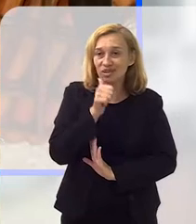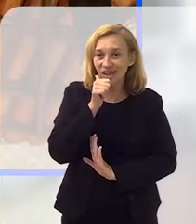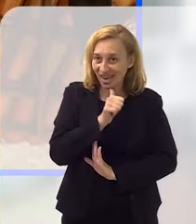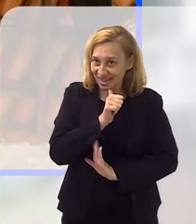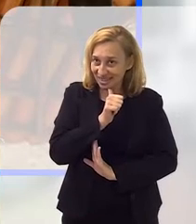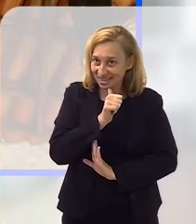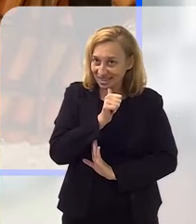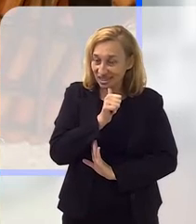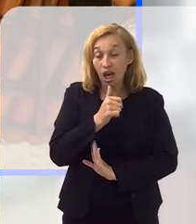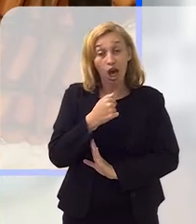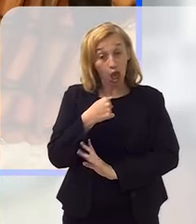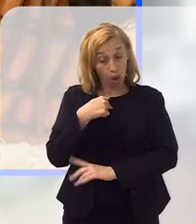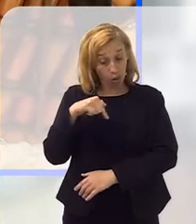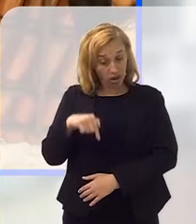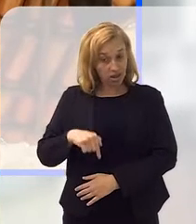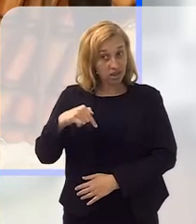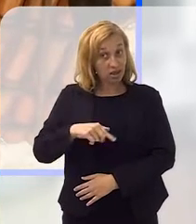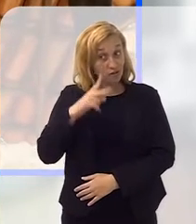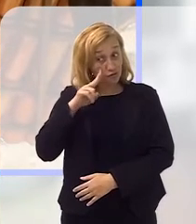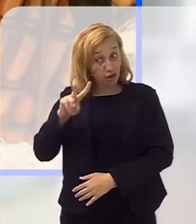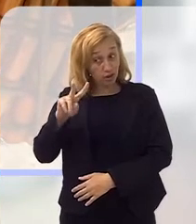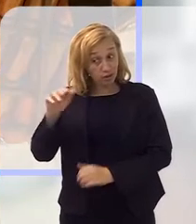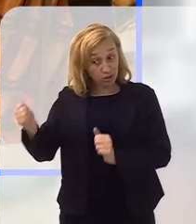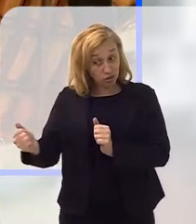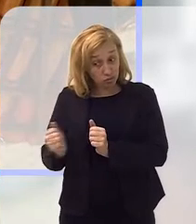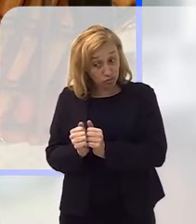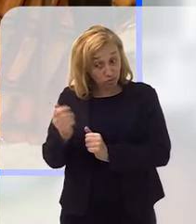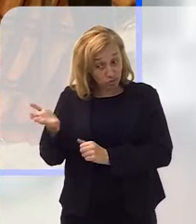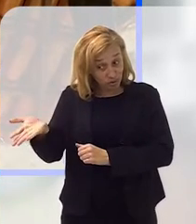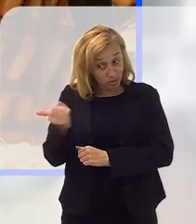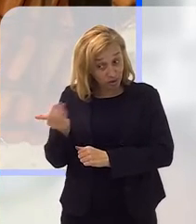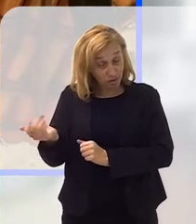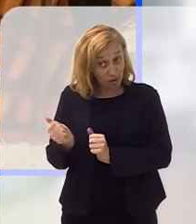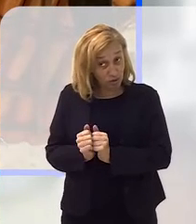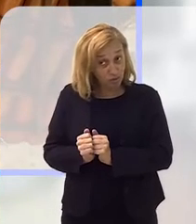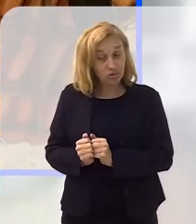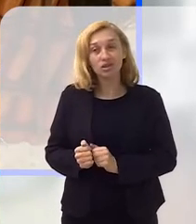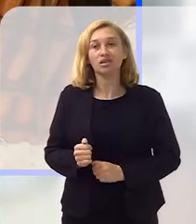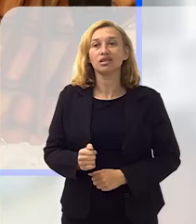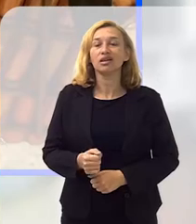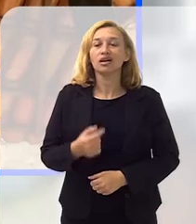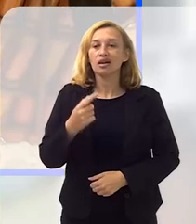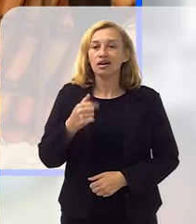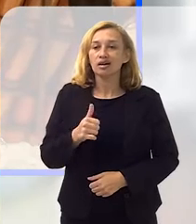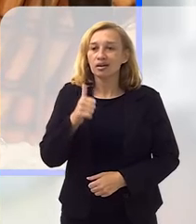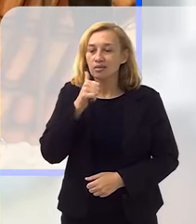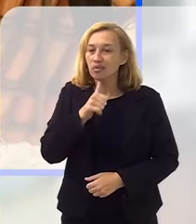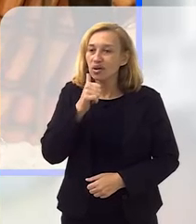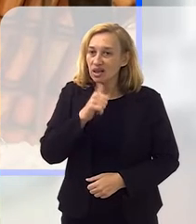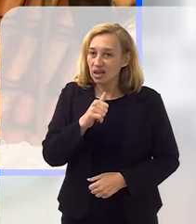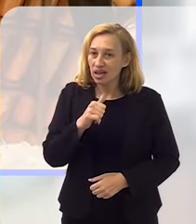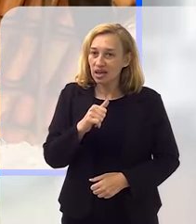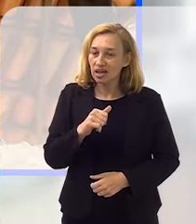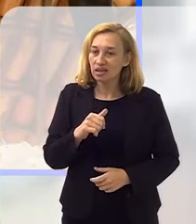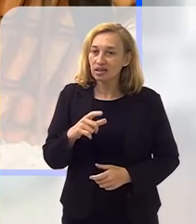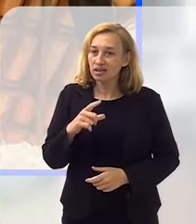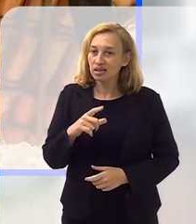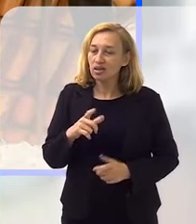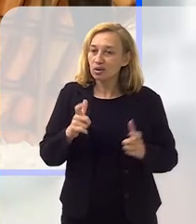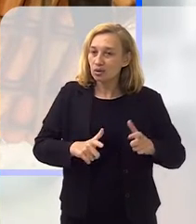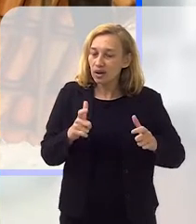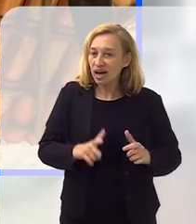outras mulheres, dizendo, ó, eu estou aqui, venham vocês comigo, venham junto, sabe? Que a mulher até então